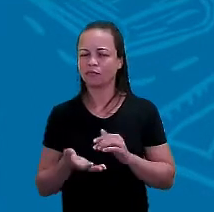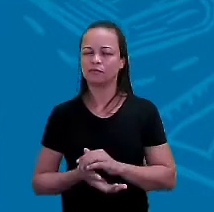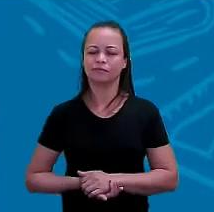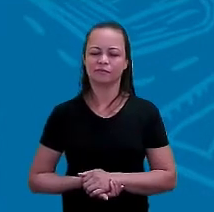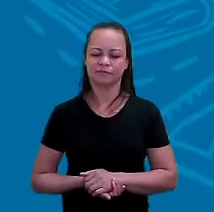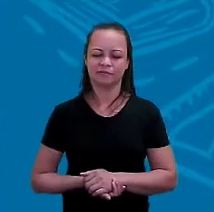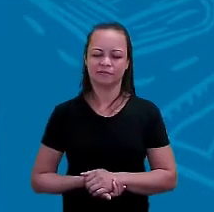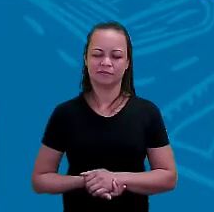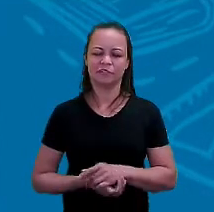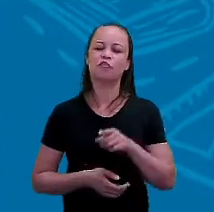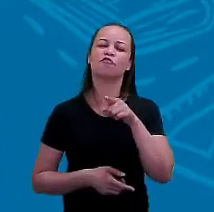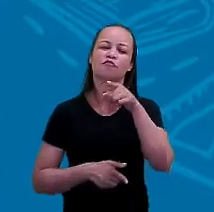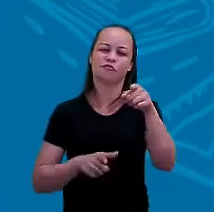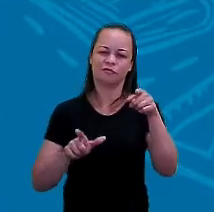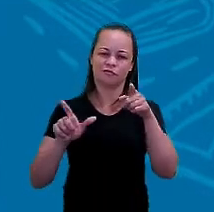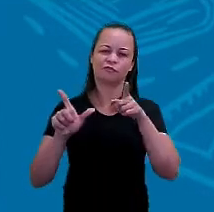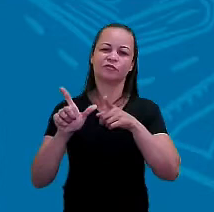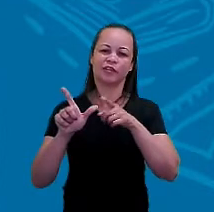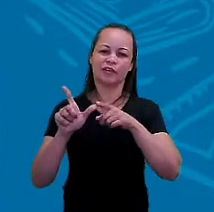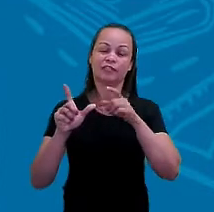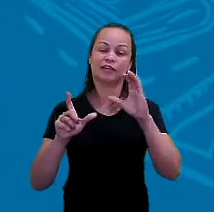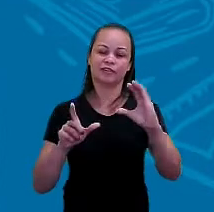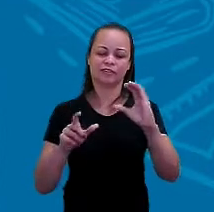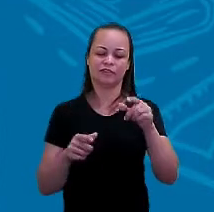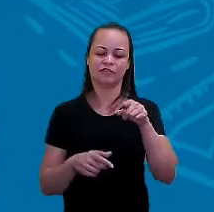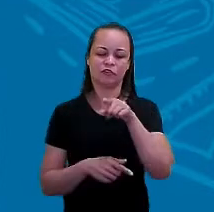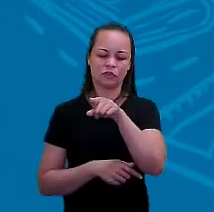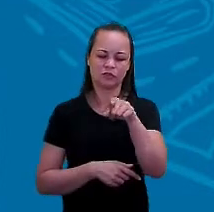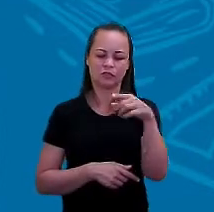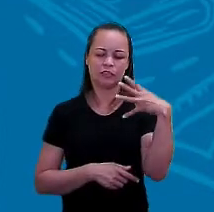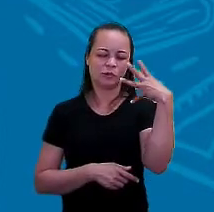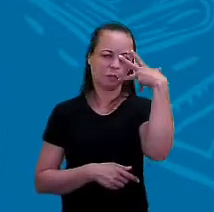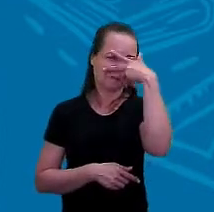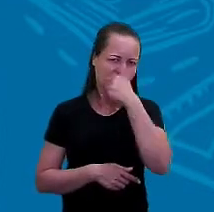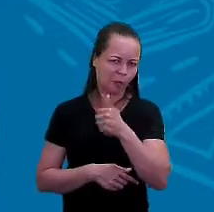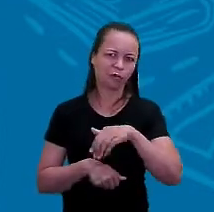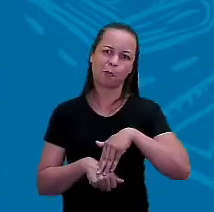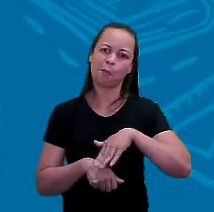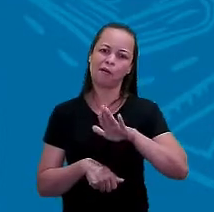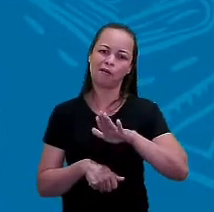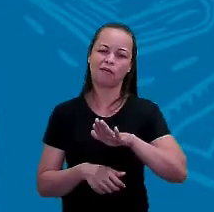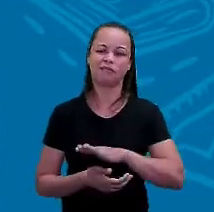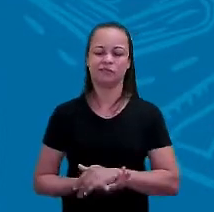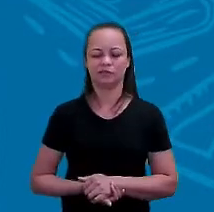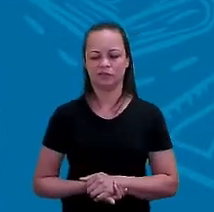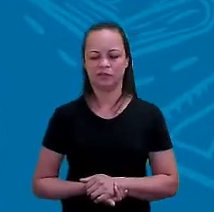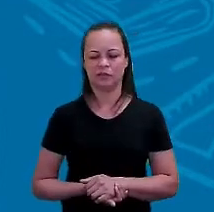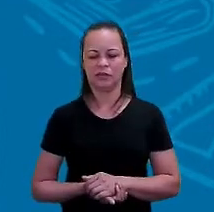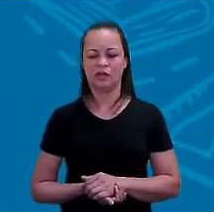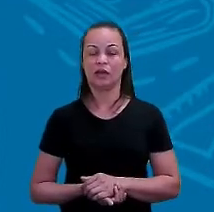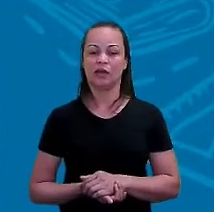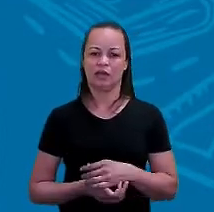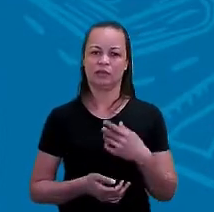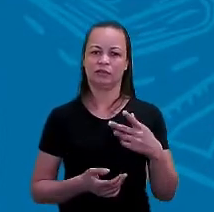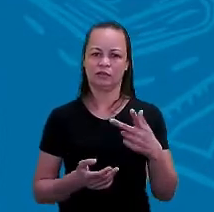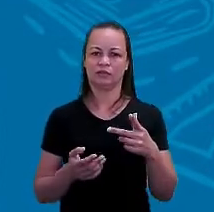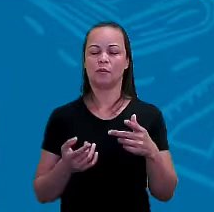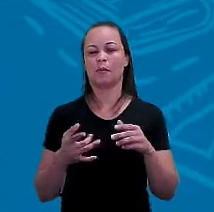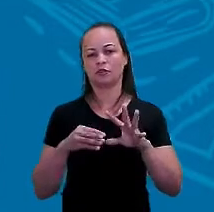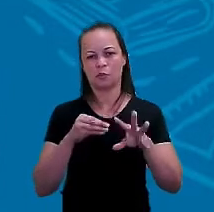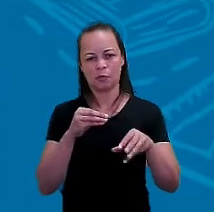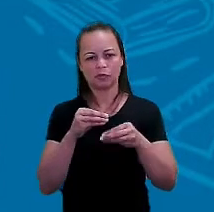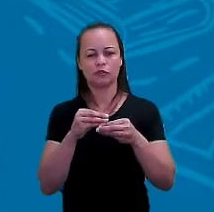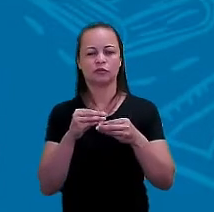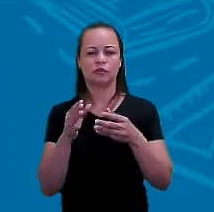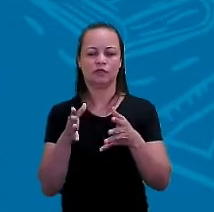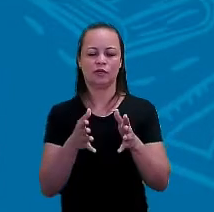us see. Você está muito bonita. Ô, professor, mas ali não apareceu very beautiful. Mas na tradução eu posso enfatizar.